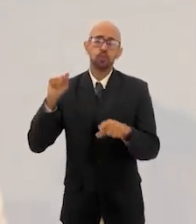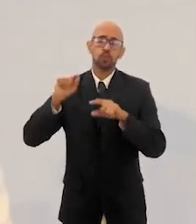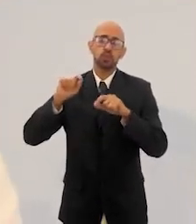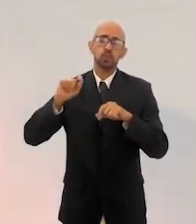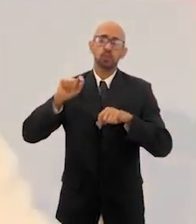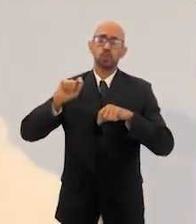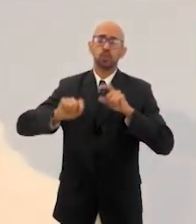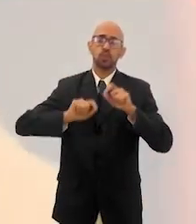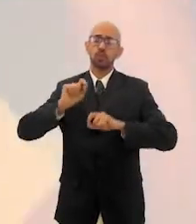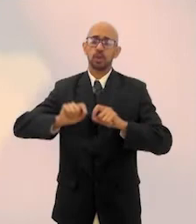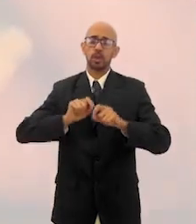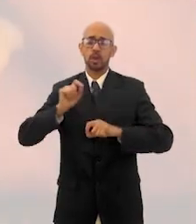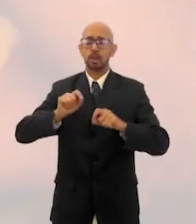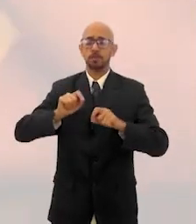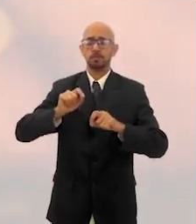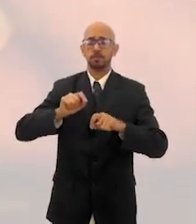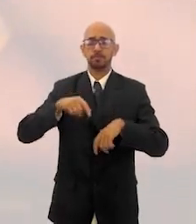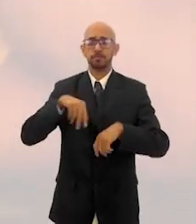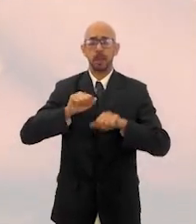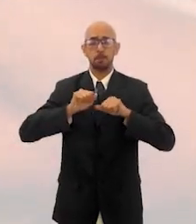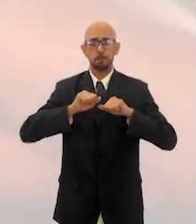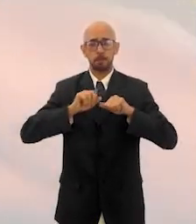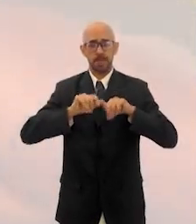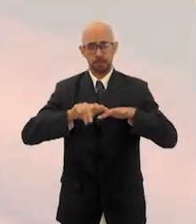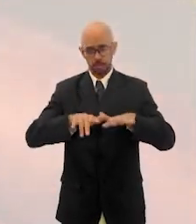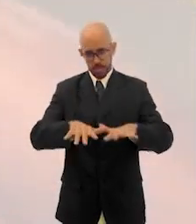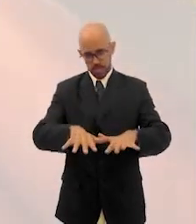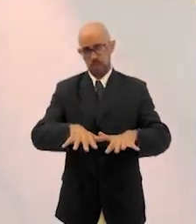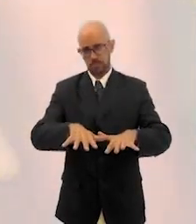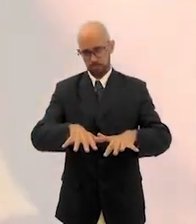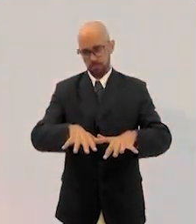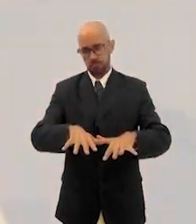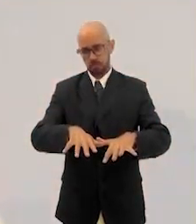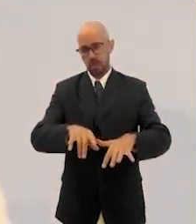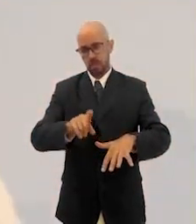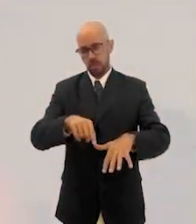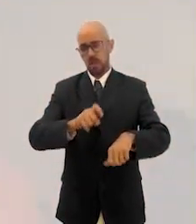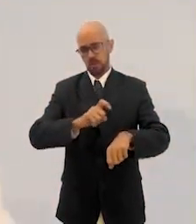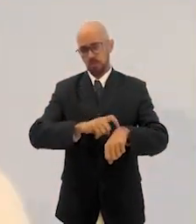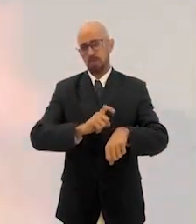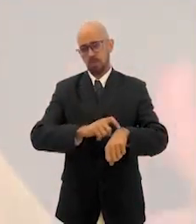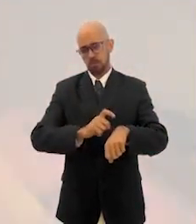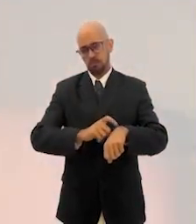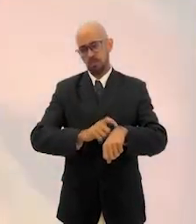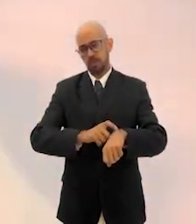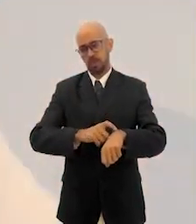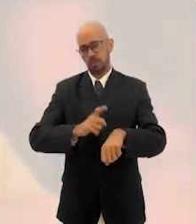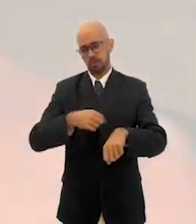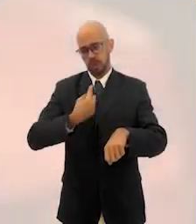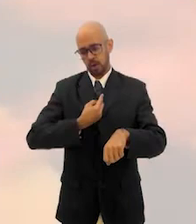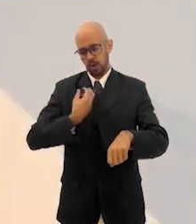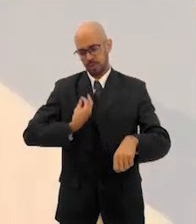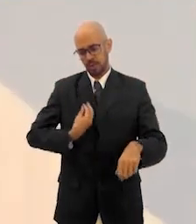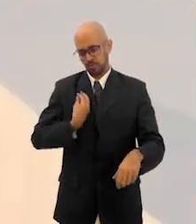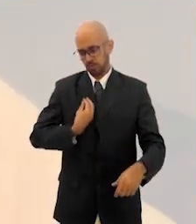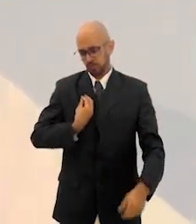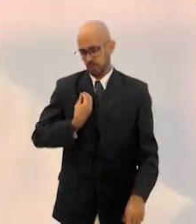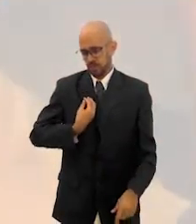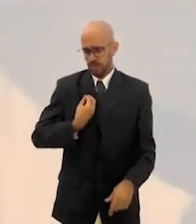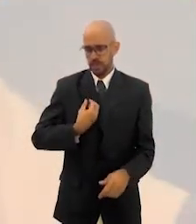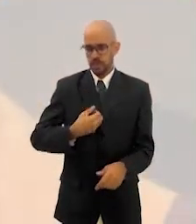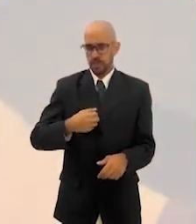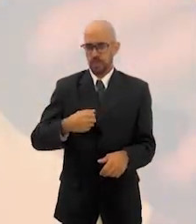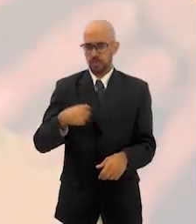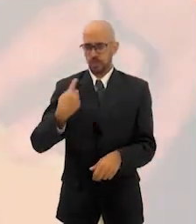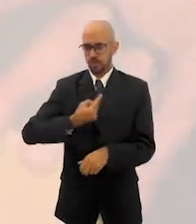aí, no caso, a pandemia, que é um momento de nossa passagem, né? Eu, você, as pessoas que